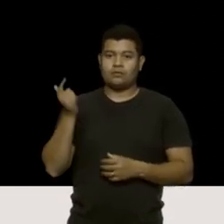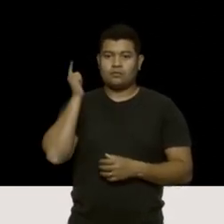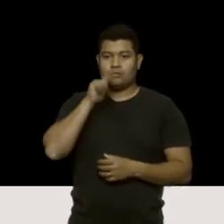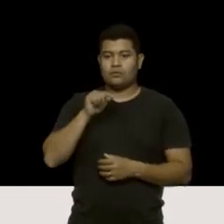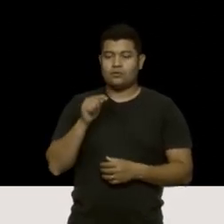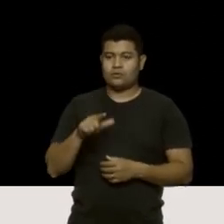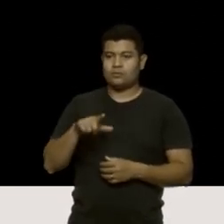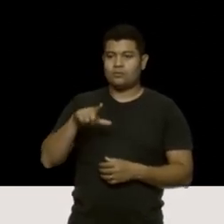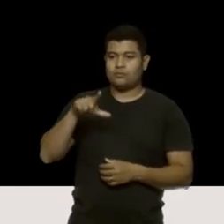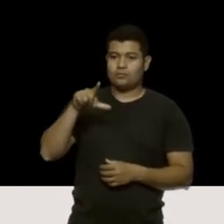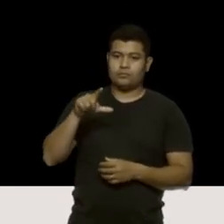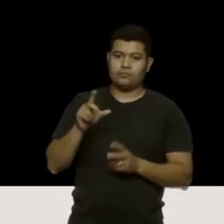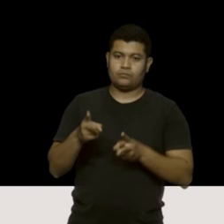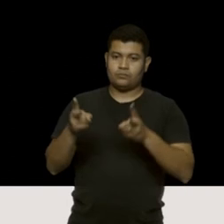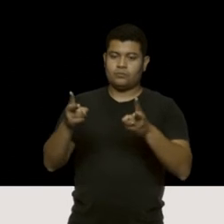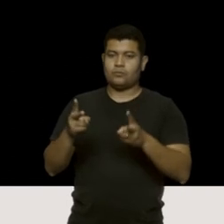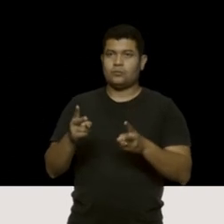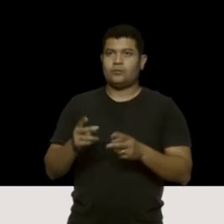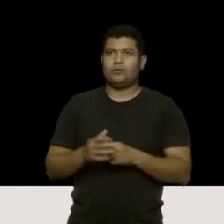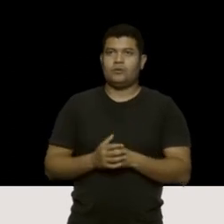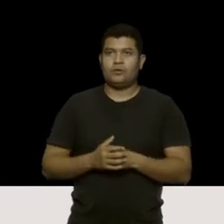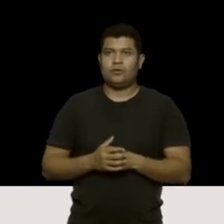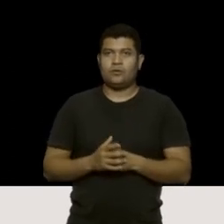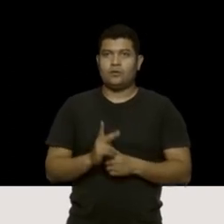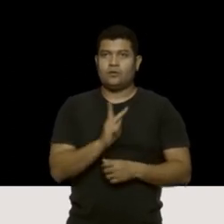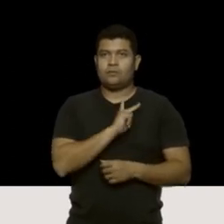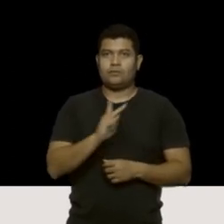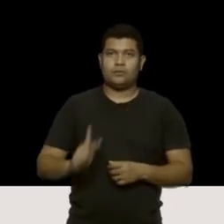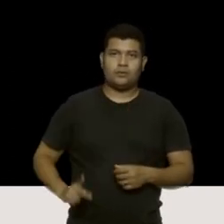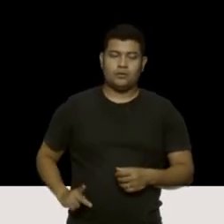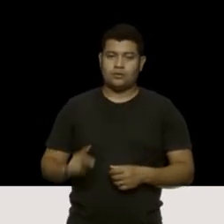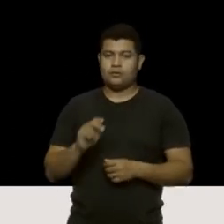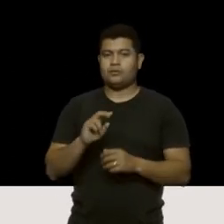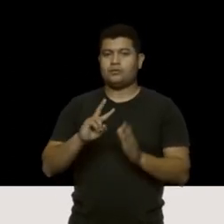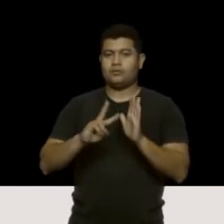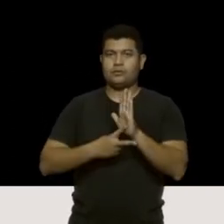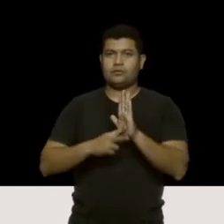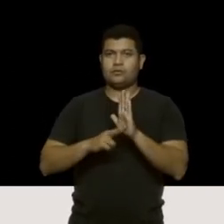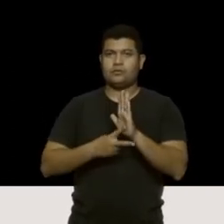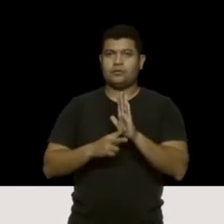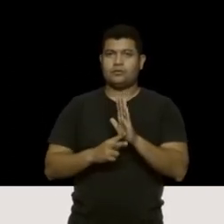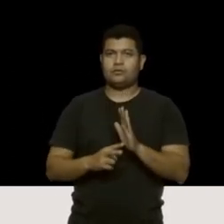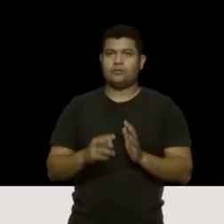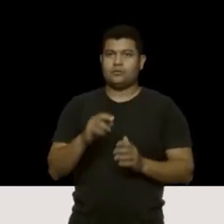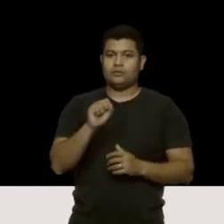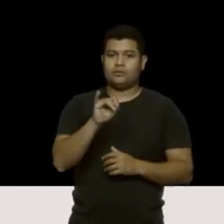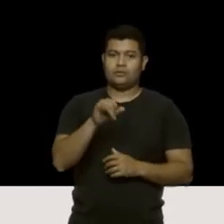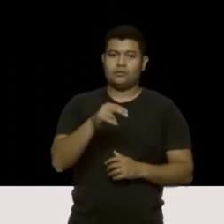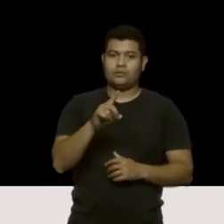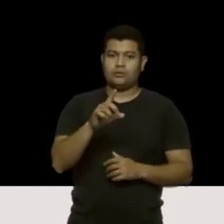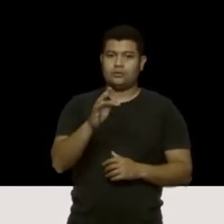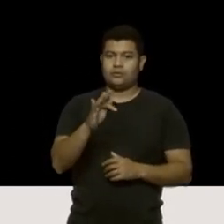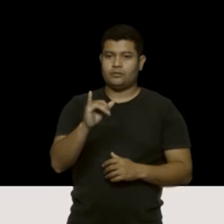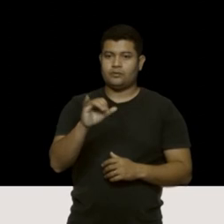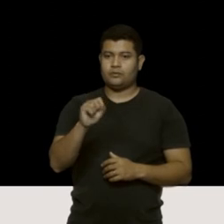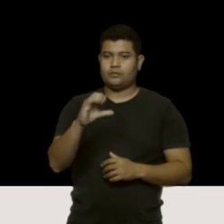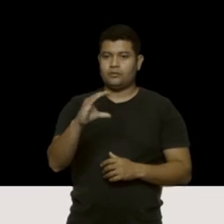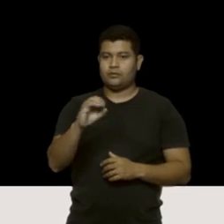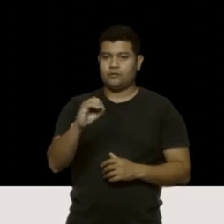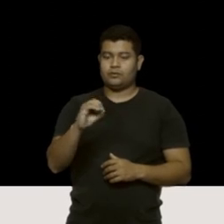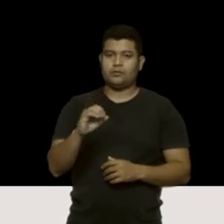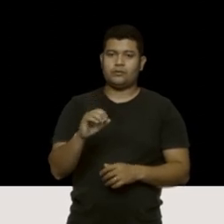para ocupar o cargo de presidente do Sindifisco Santa Catarina.